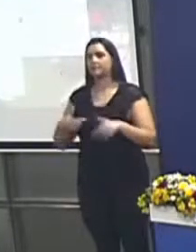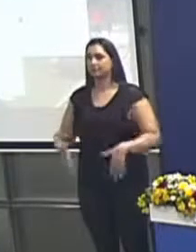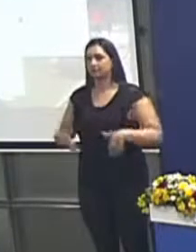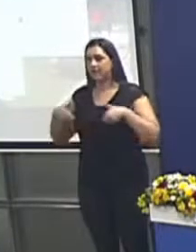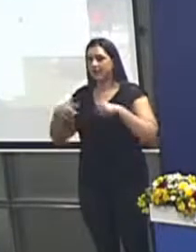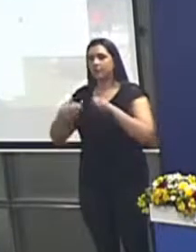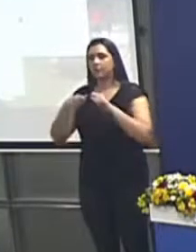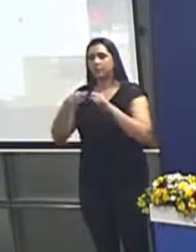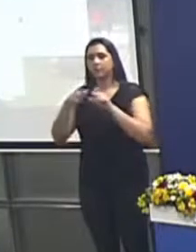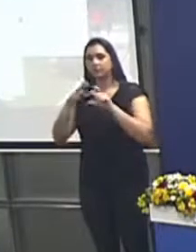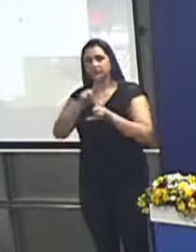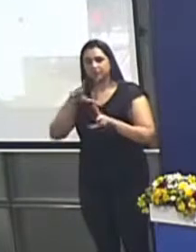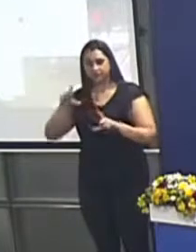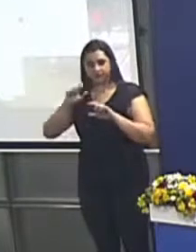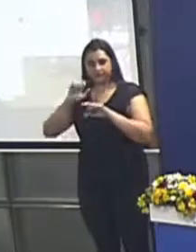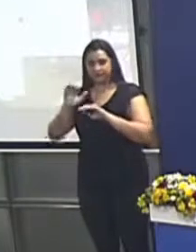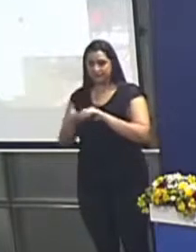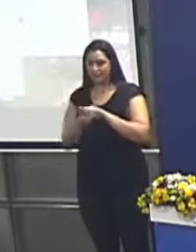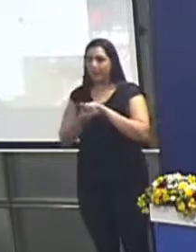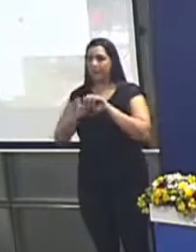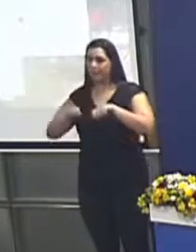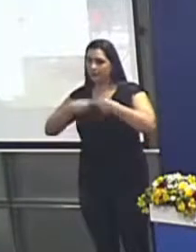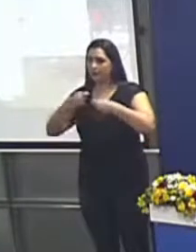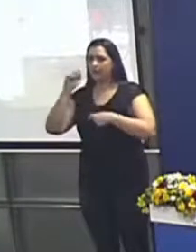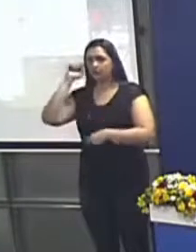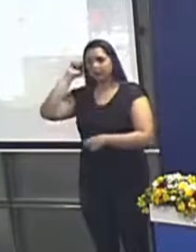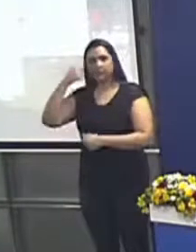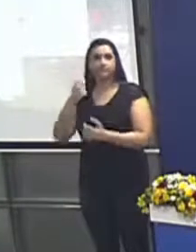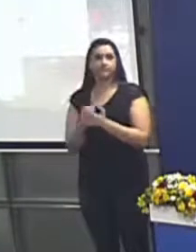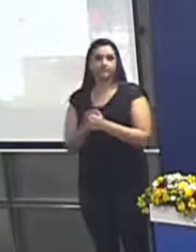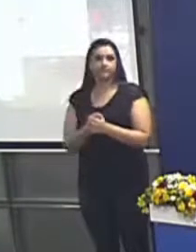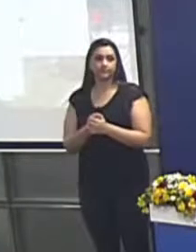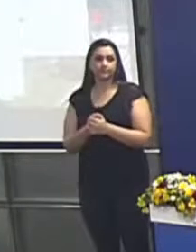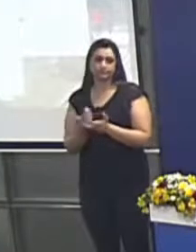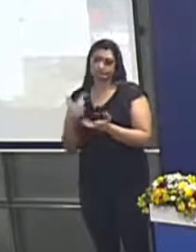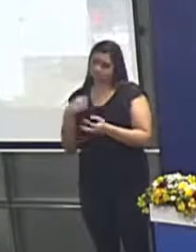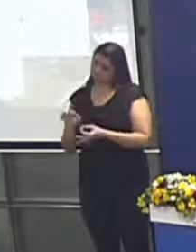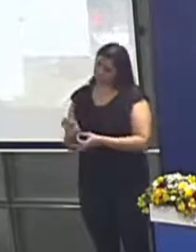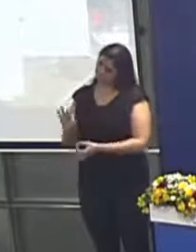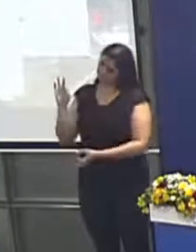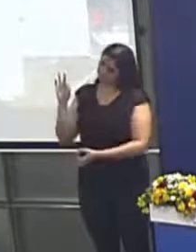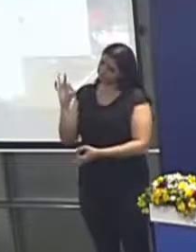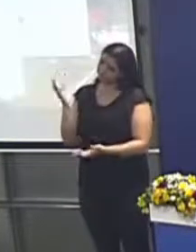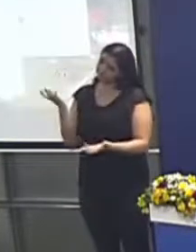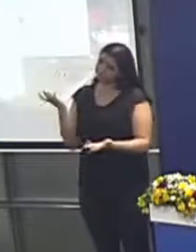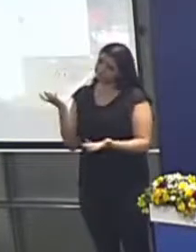jeans, um sapato preto também. A última vez que eu medi, acho que eu tinha